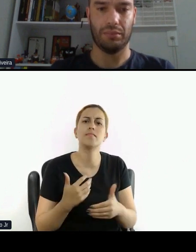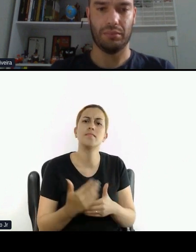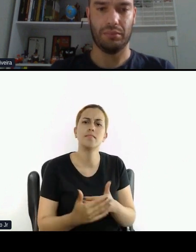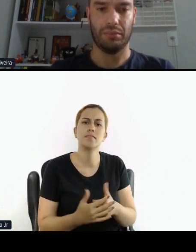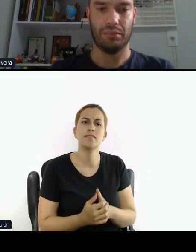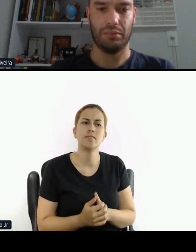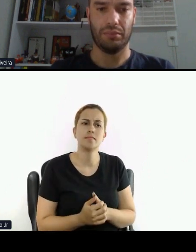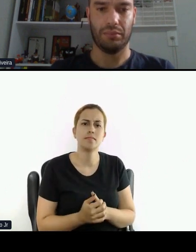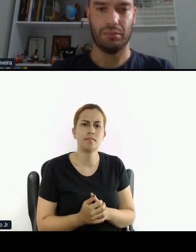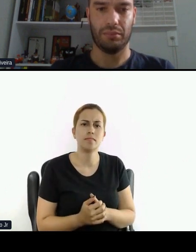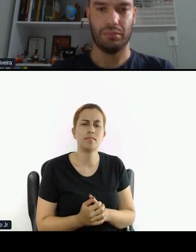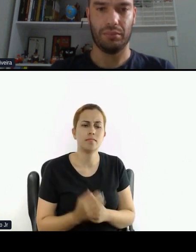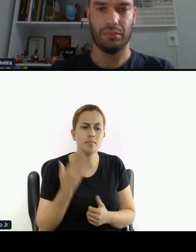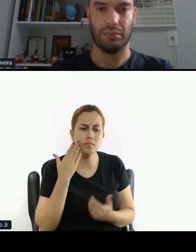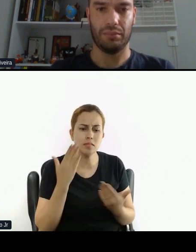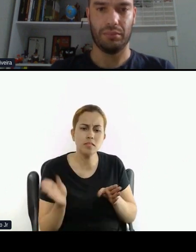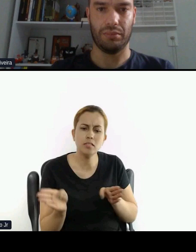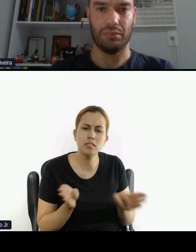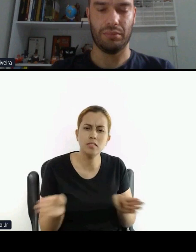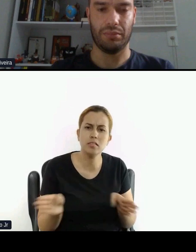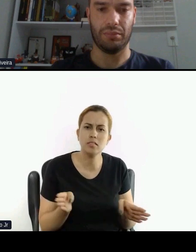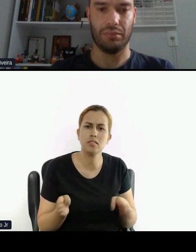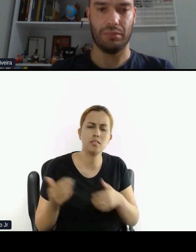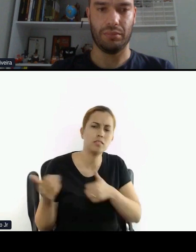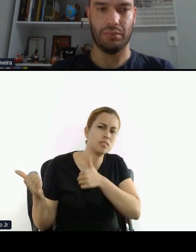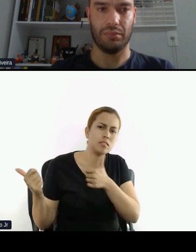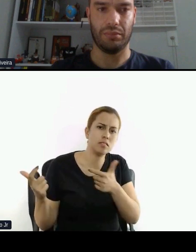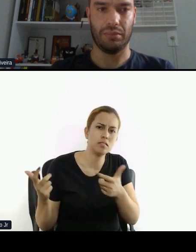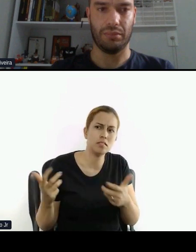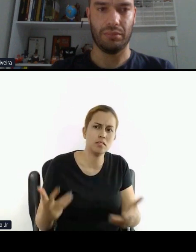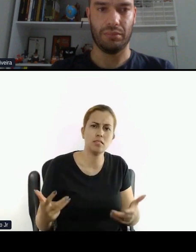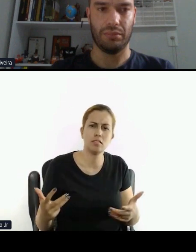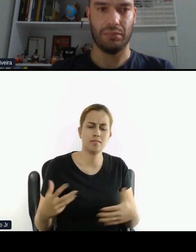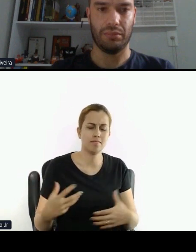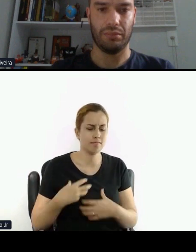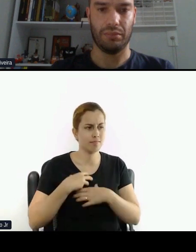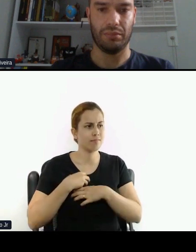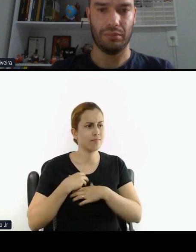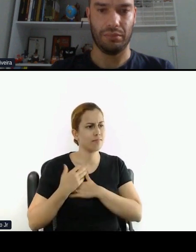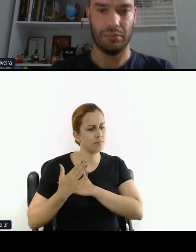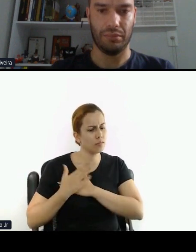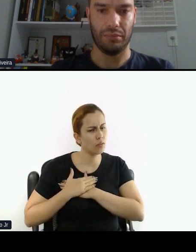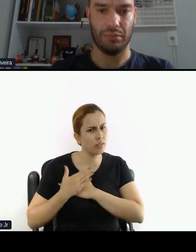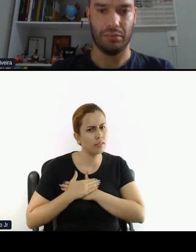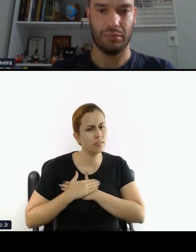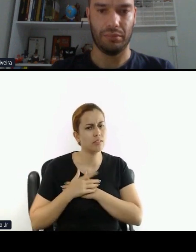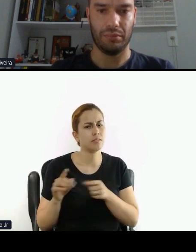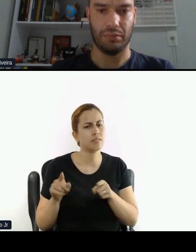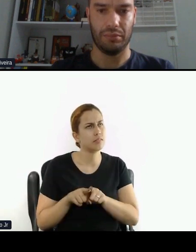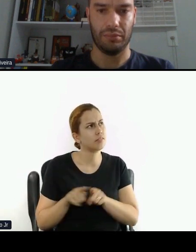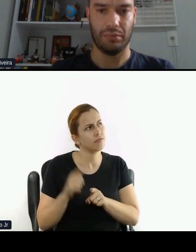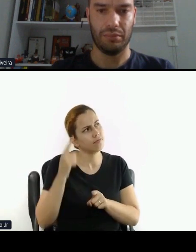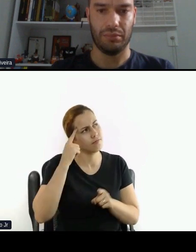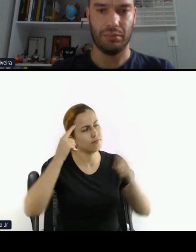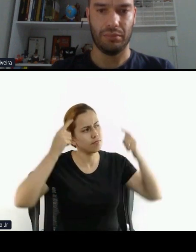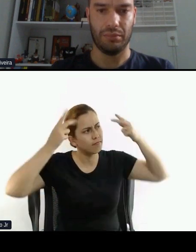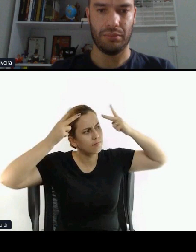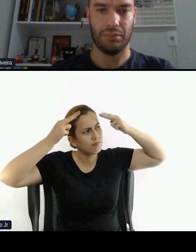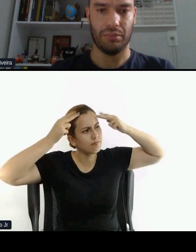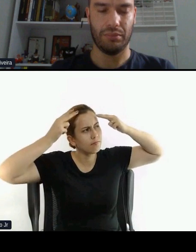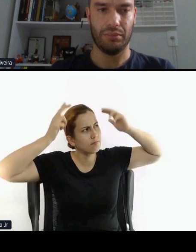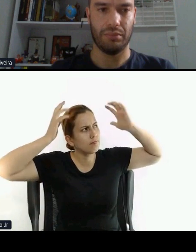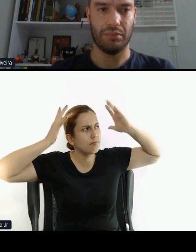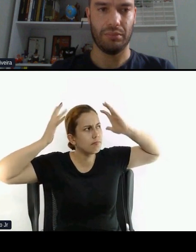da acessibilidade, no que eu digo, nos nossos corações e nas nossas mentes, ou seja, passar a ser